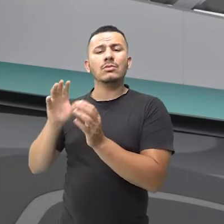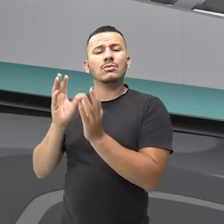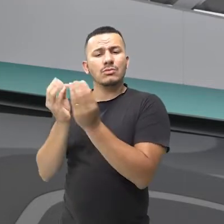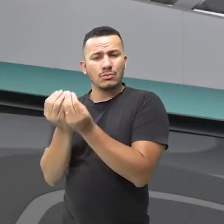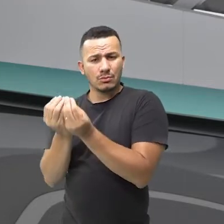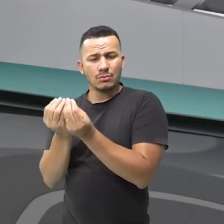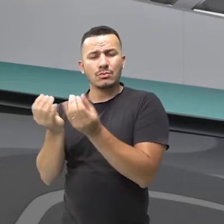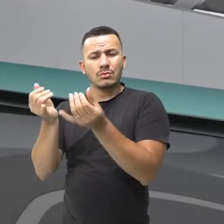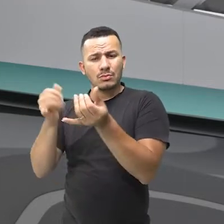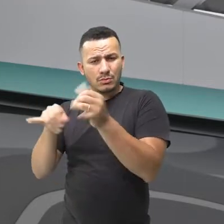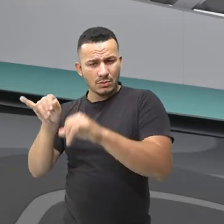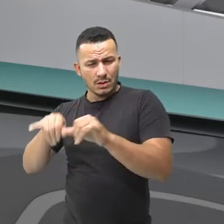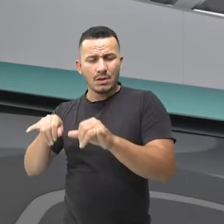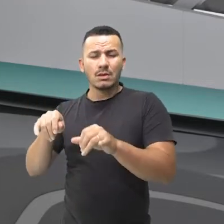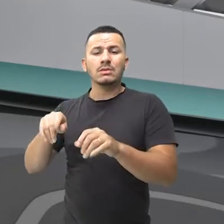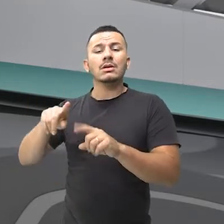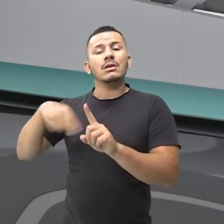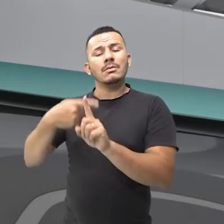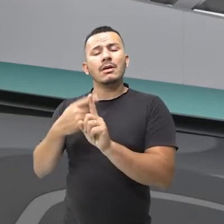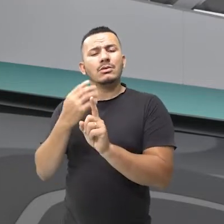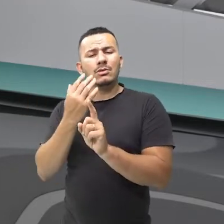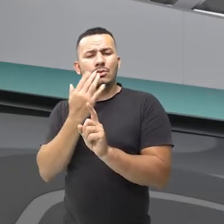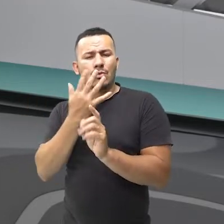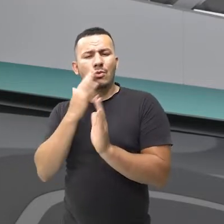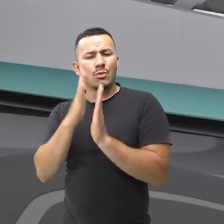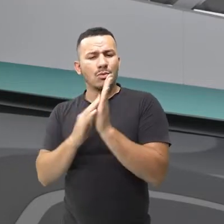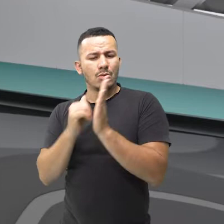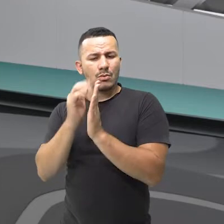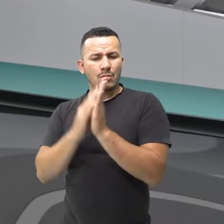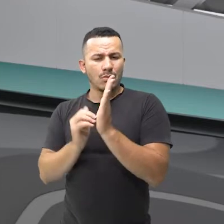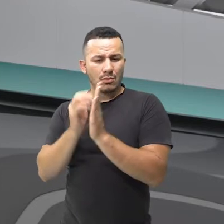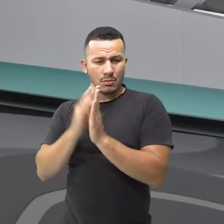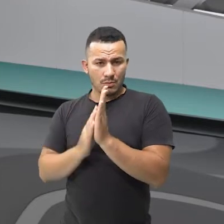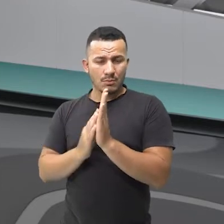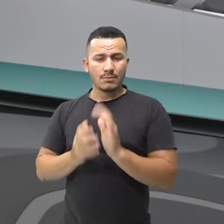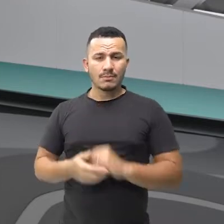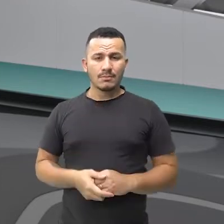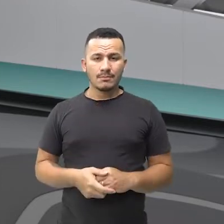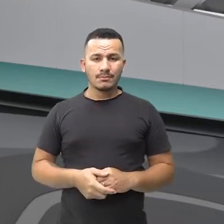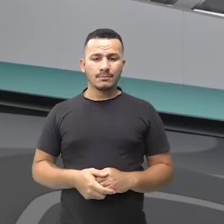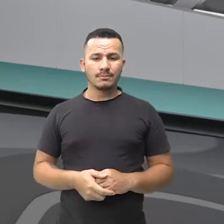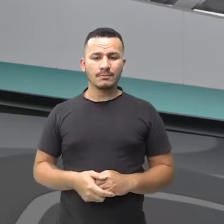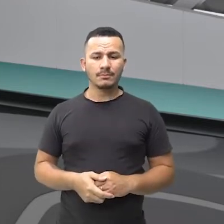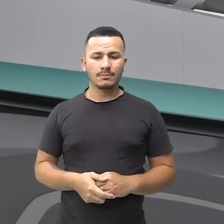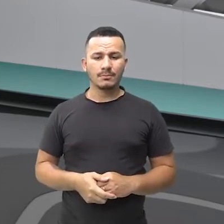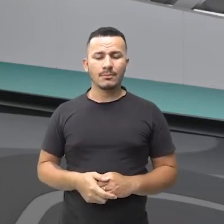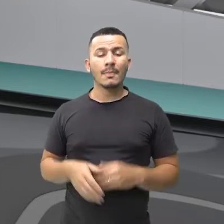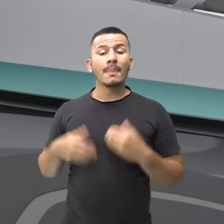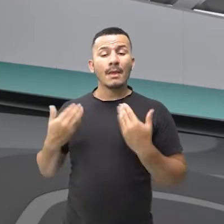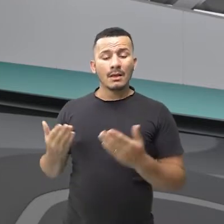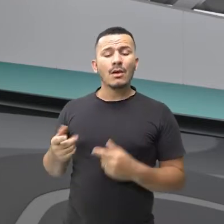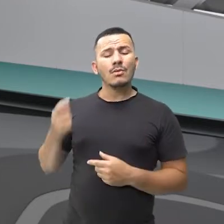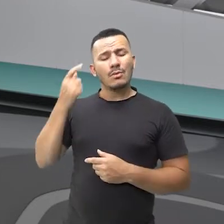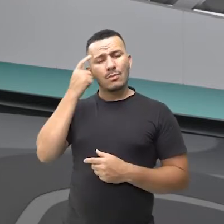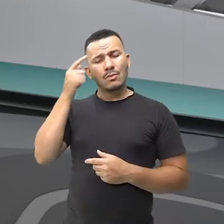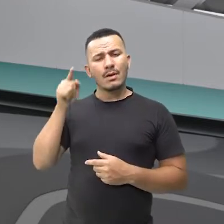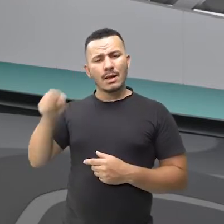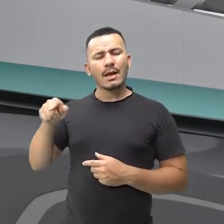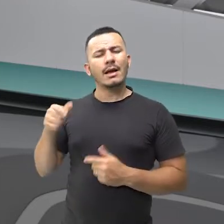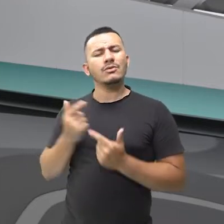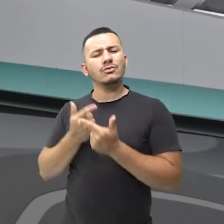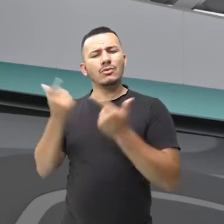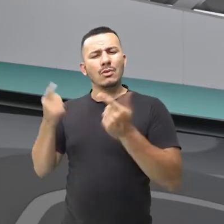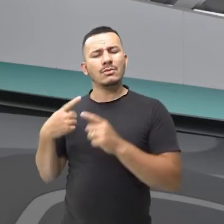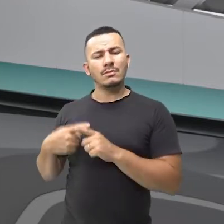na região, e colorido ocre vermelho. Então, por que eles acreditavam que ela era um